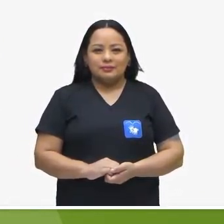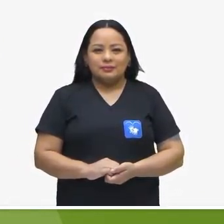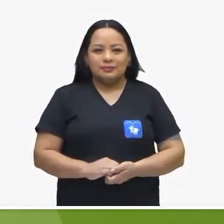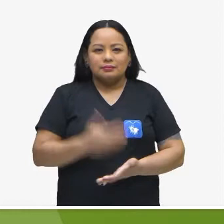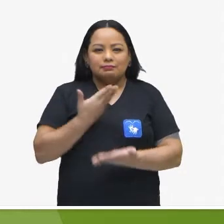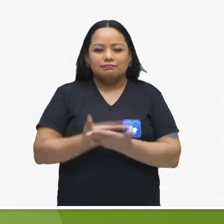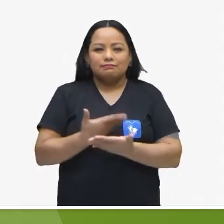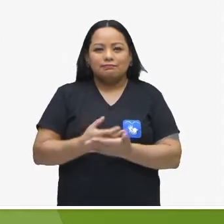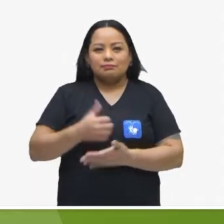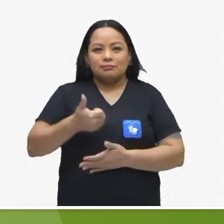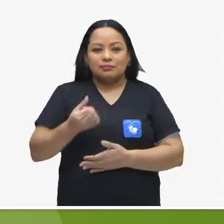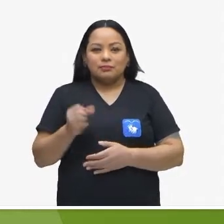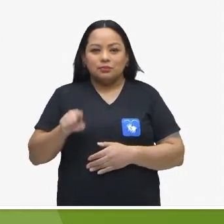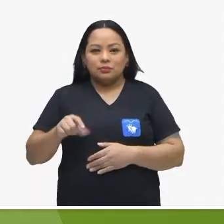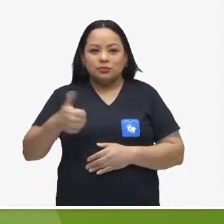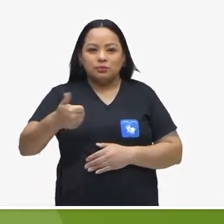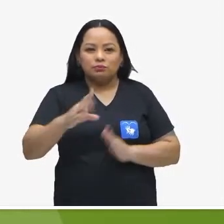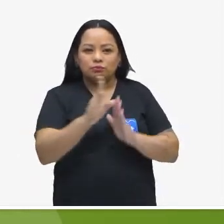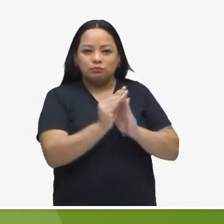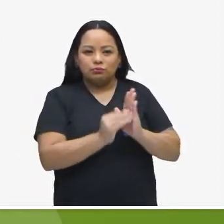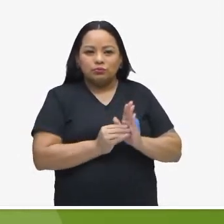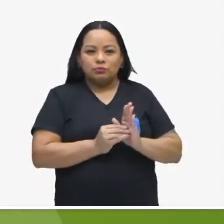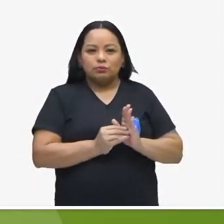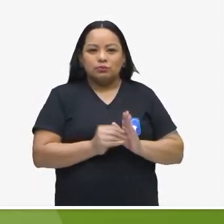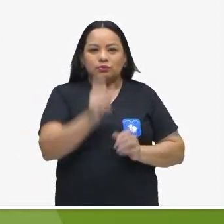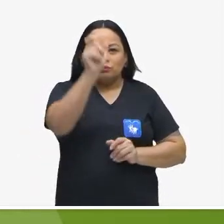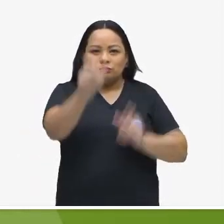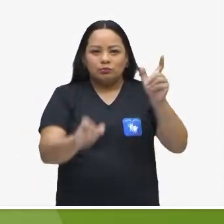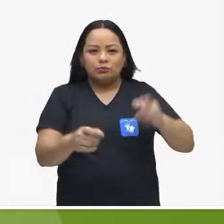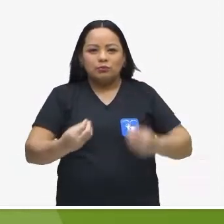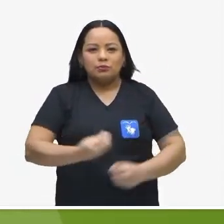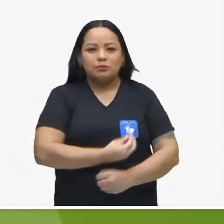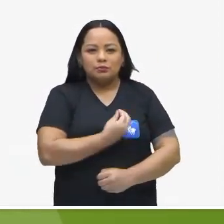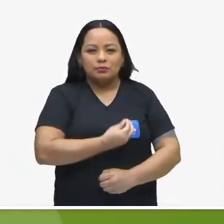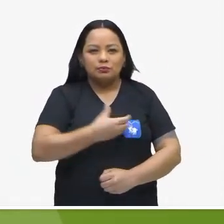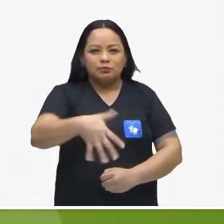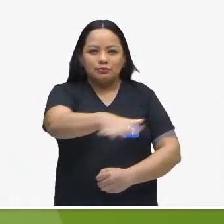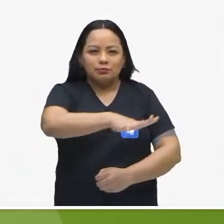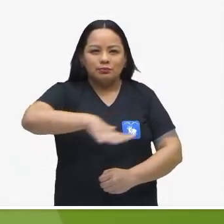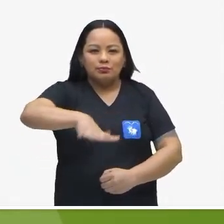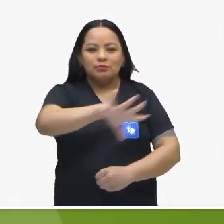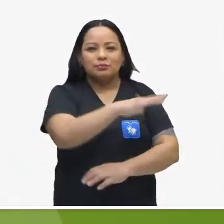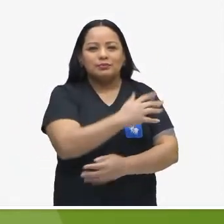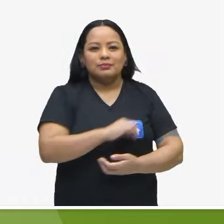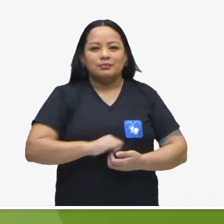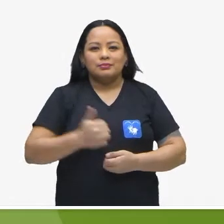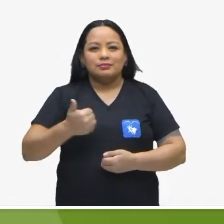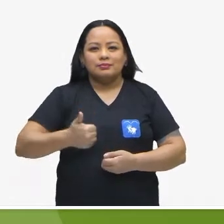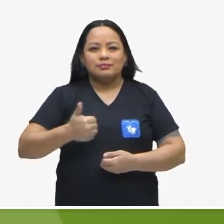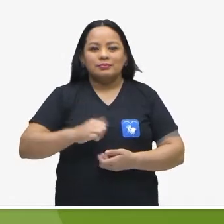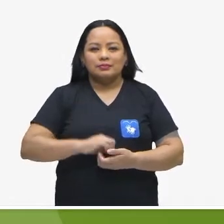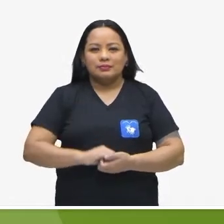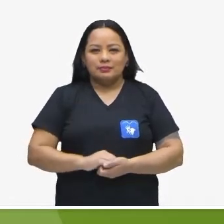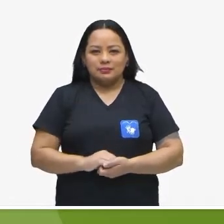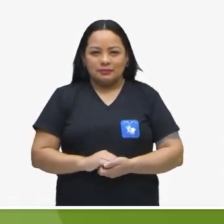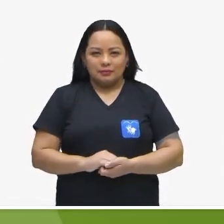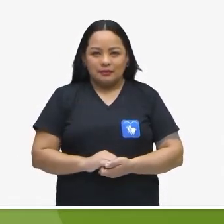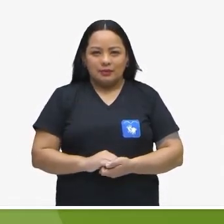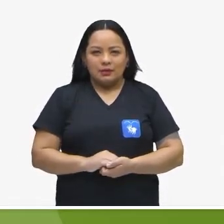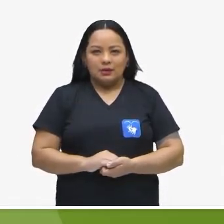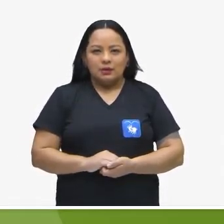Aula 16.1, conteúdo: Seres vivos e o ambiente 1.